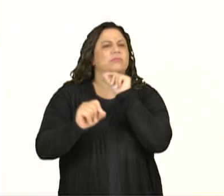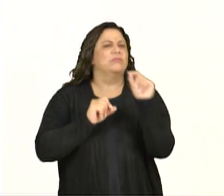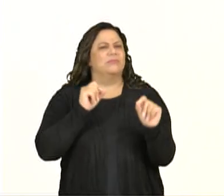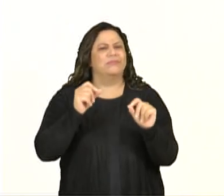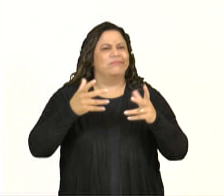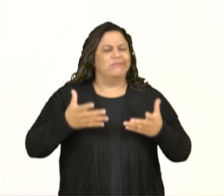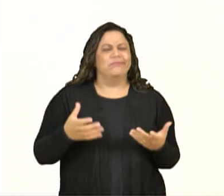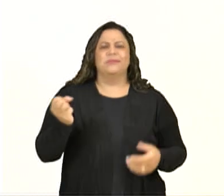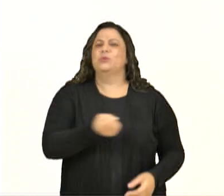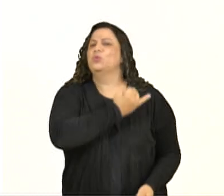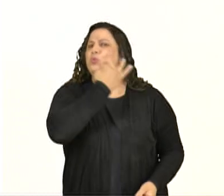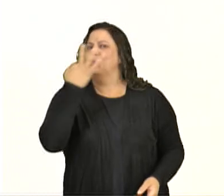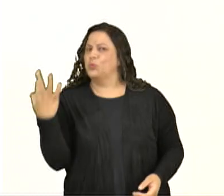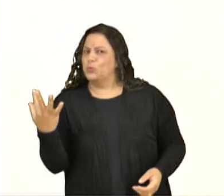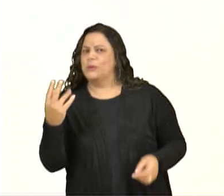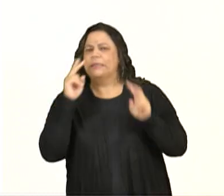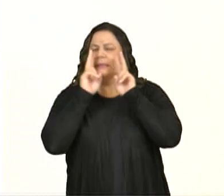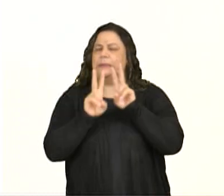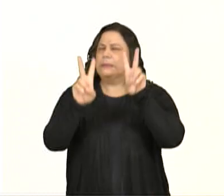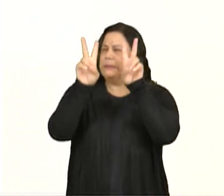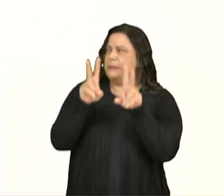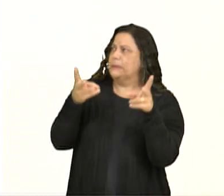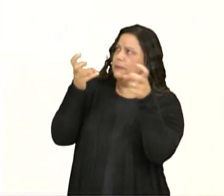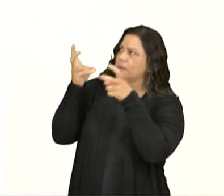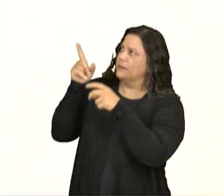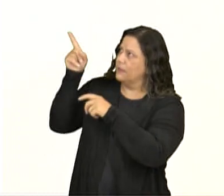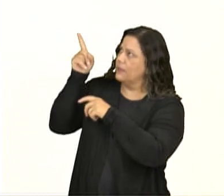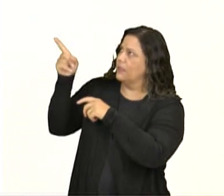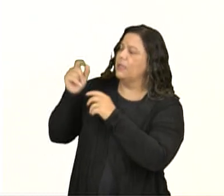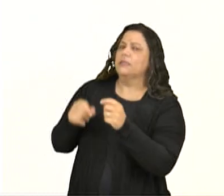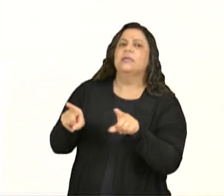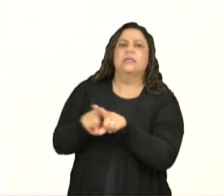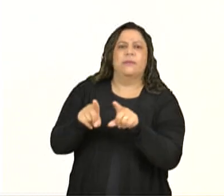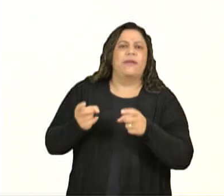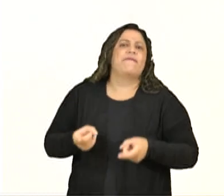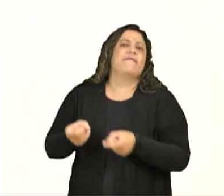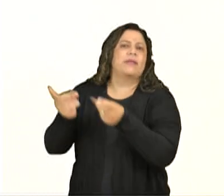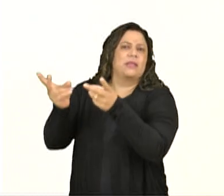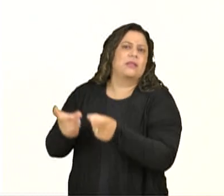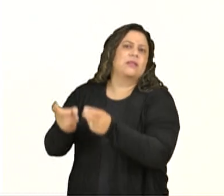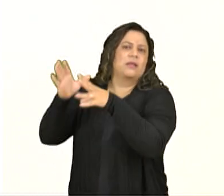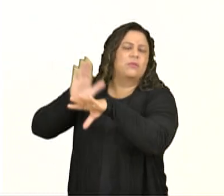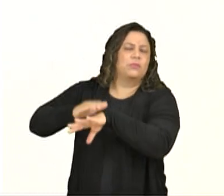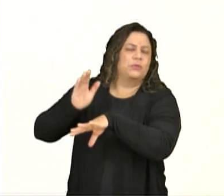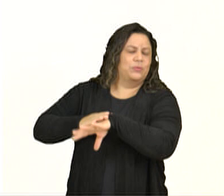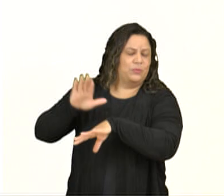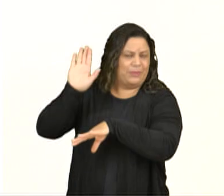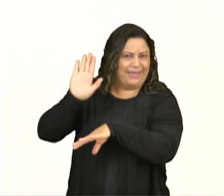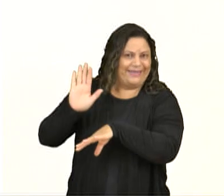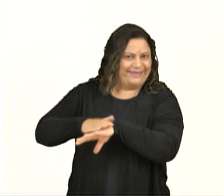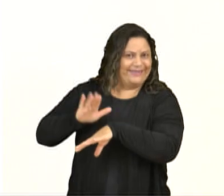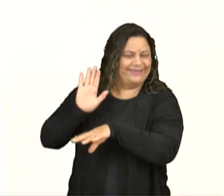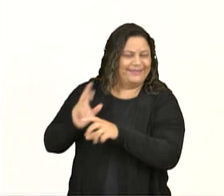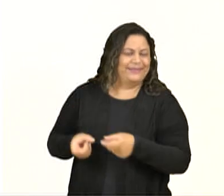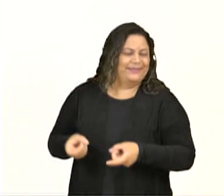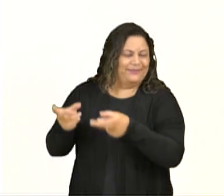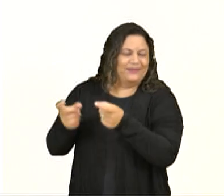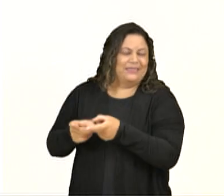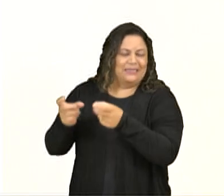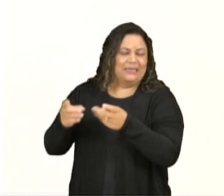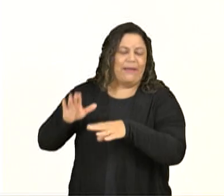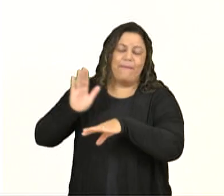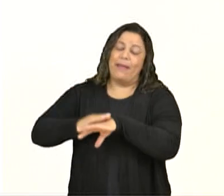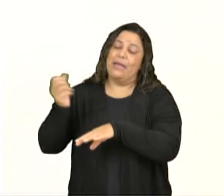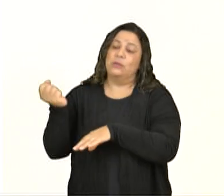em termos quantitativos visuais, exportamos mais em termos de volume, de quantidades de produtos do